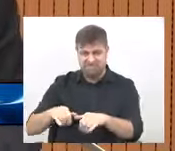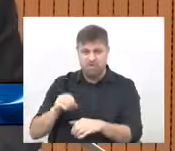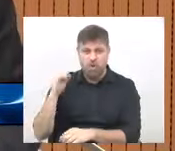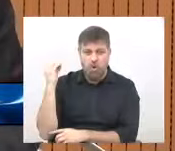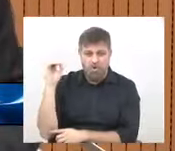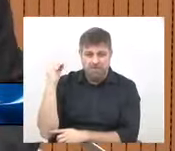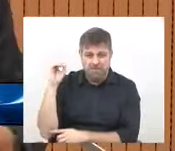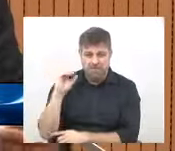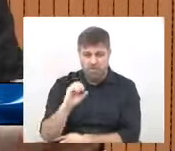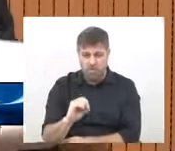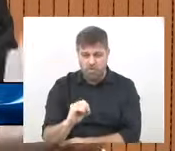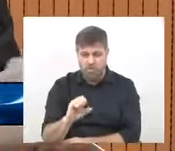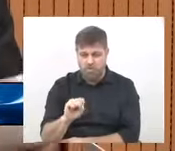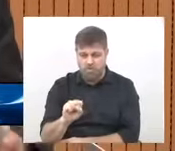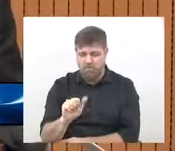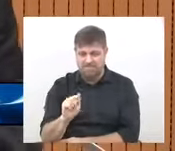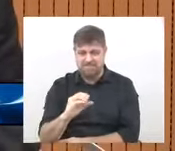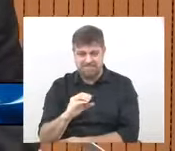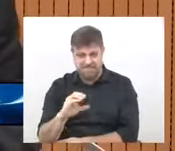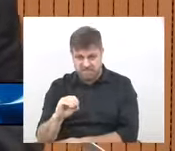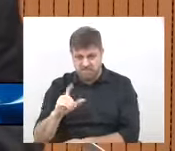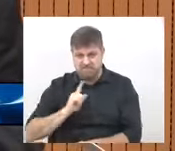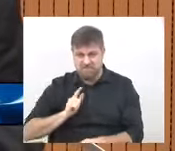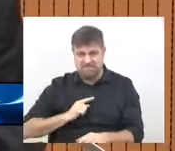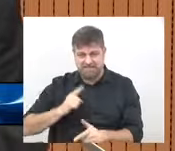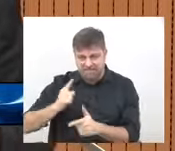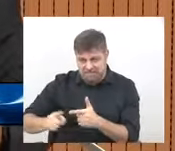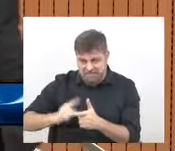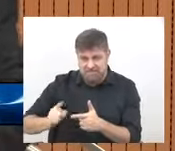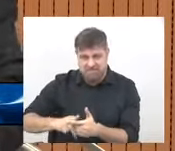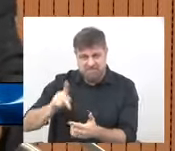Osasco. Uma situação realmente extremamente...